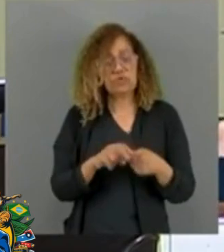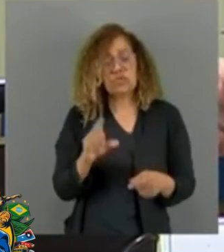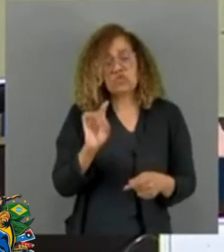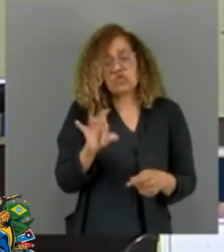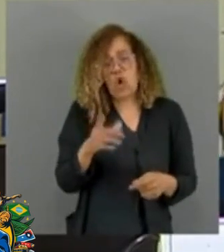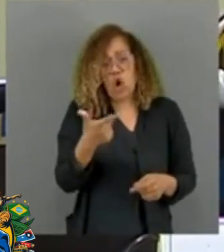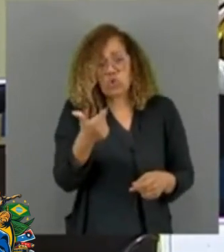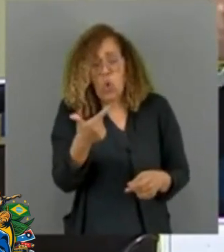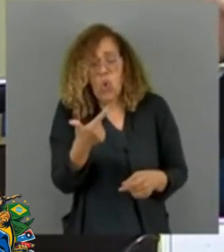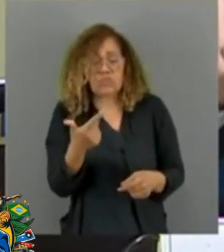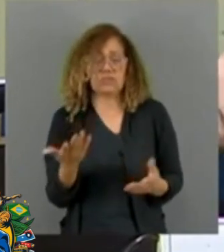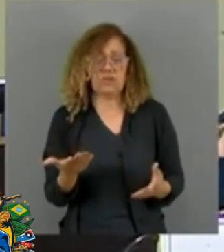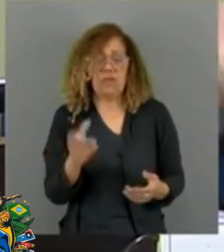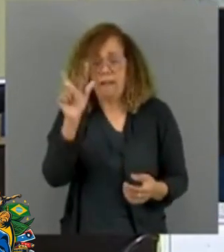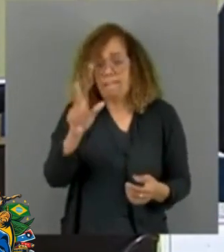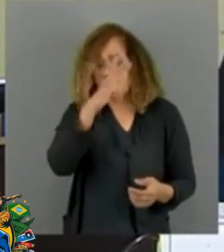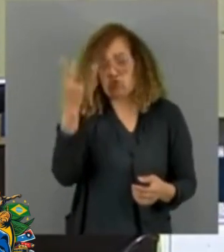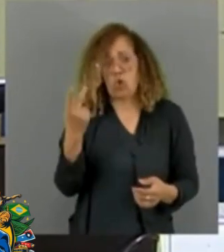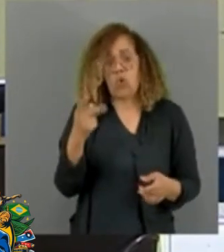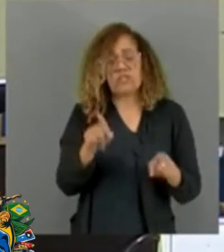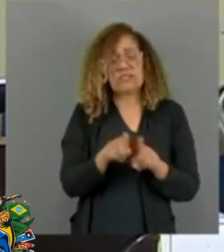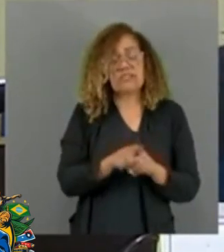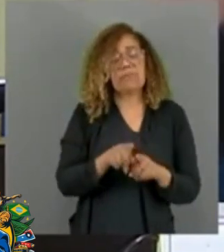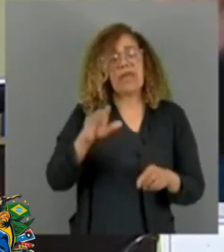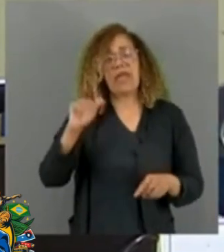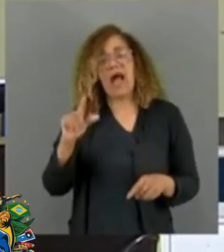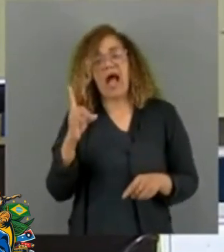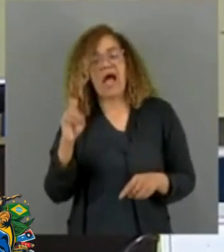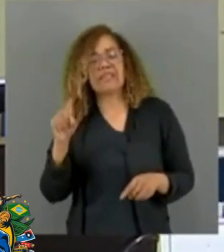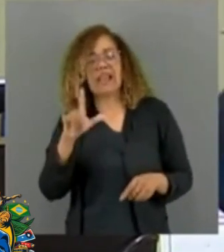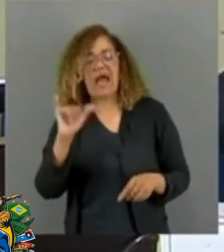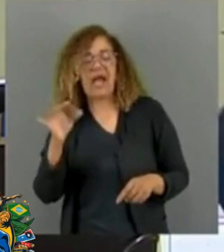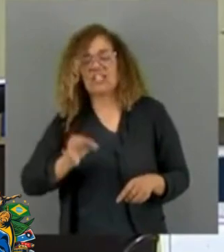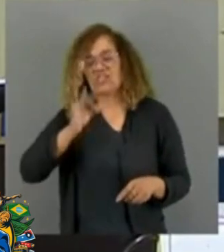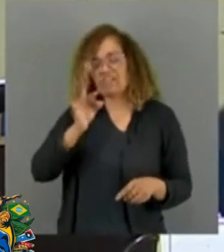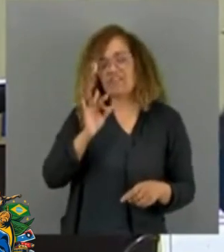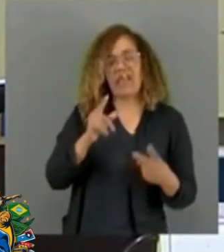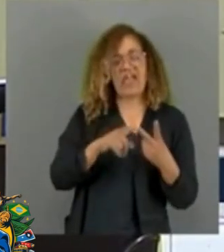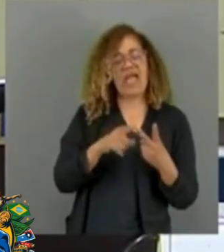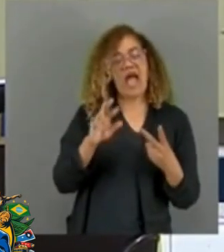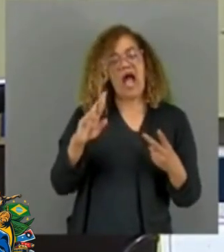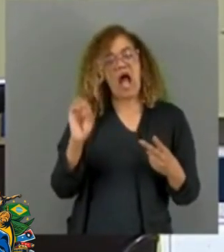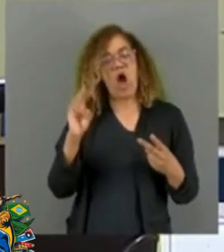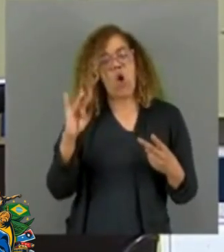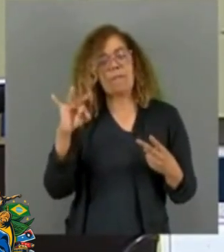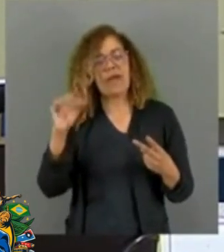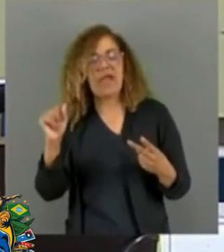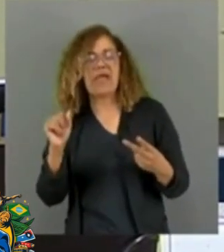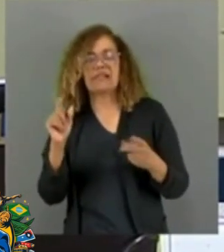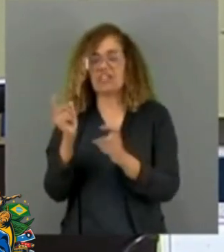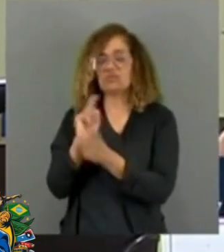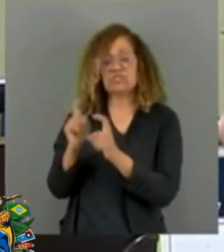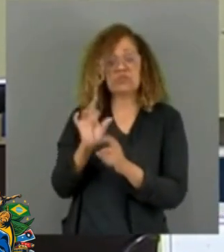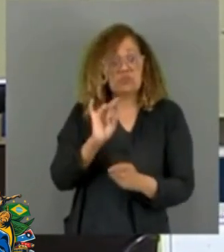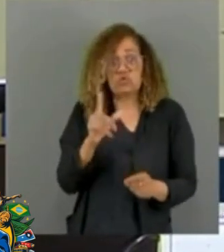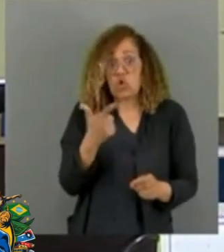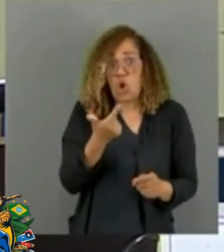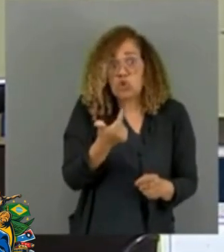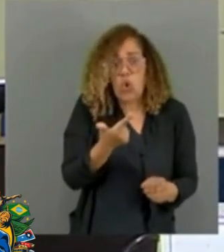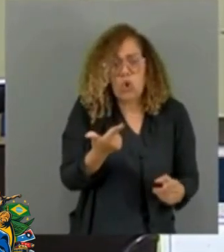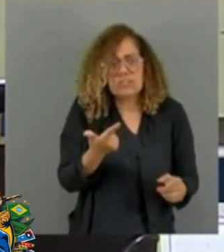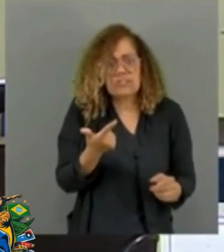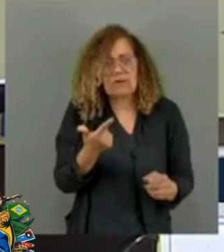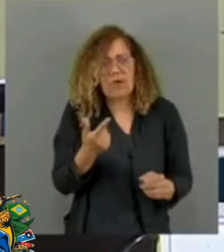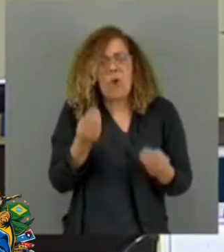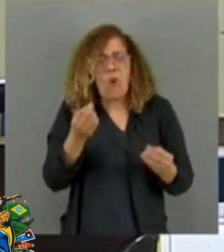funcionários, incluindo a dona Adelaide do café, a Roberta da administração, todos, somos 12. Então, senador, imagine o impacto nas